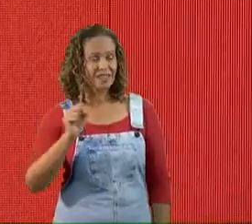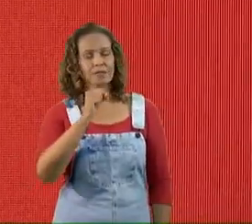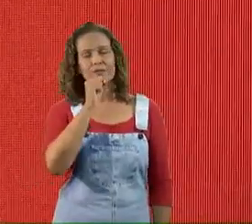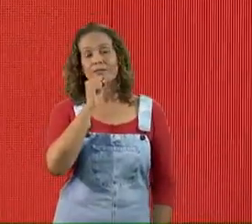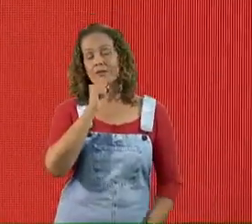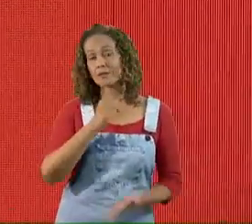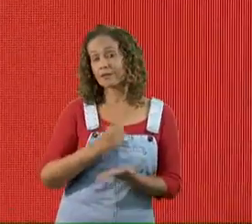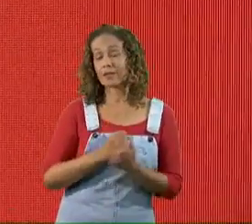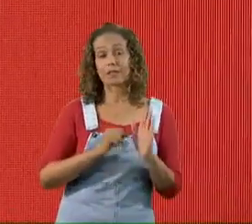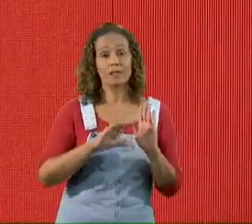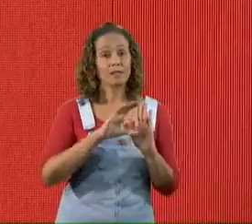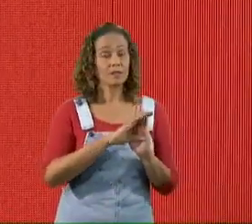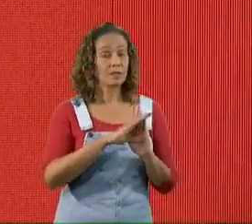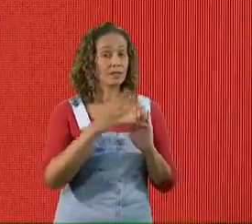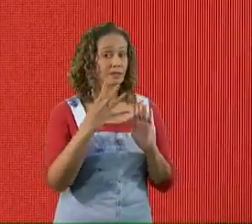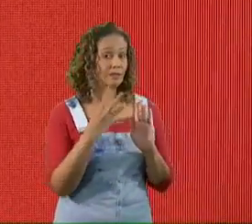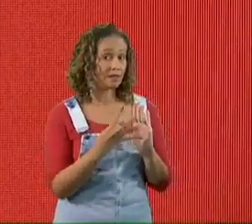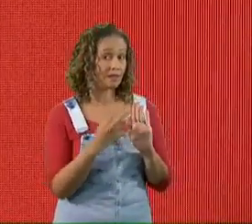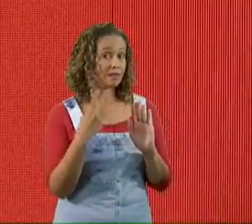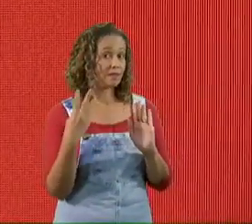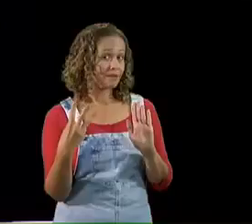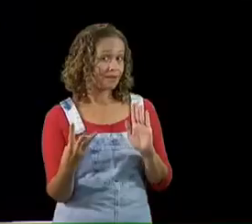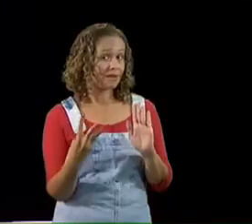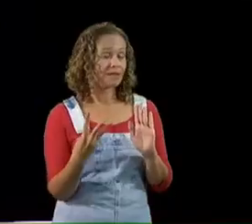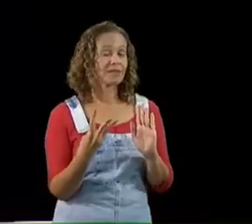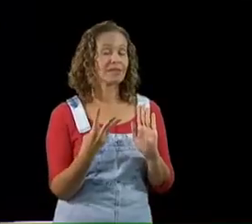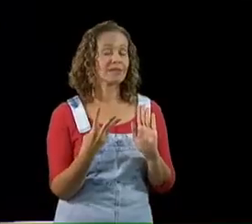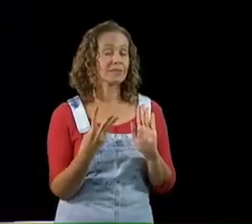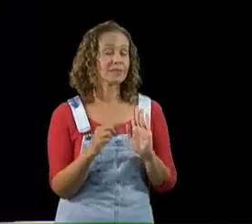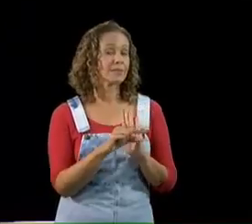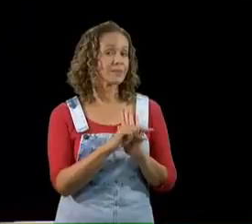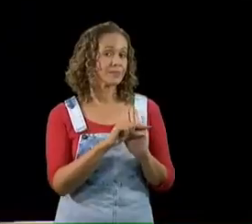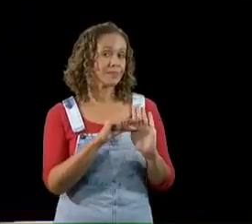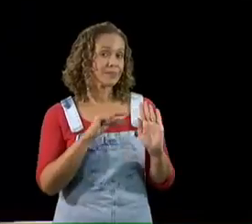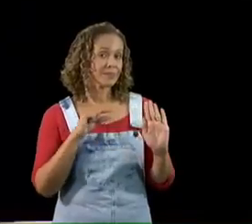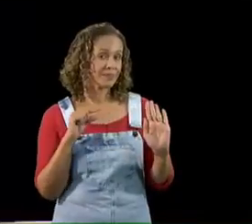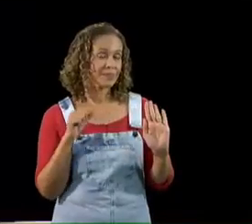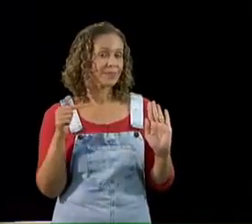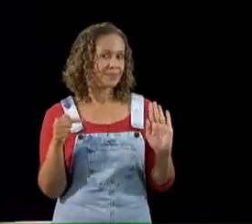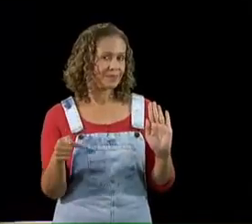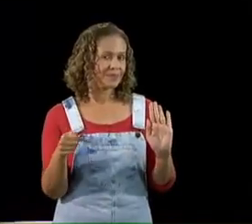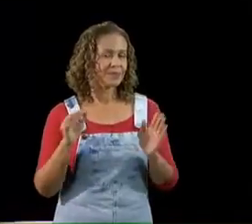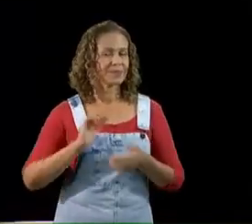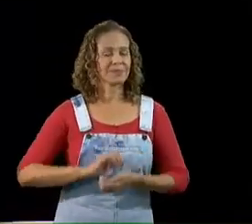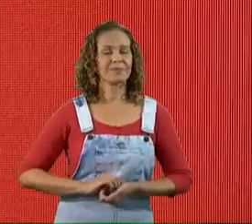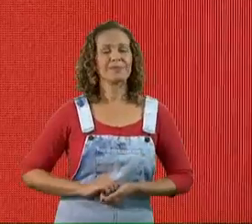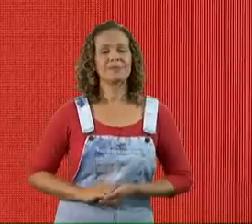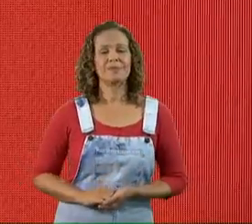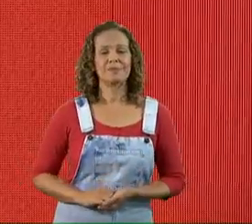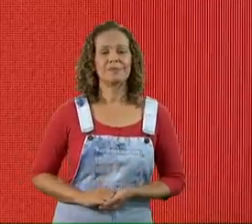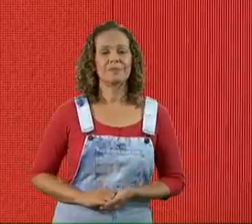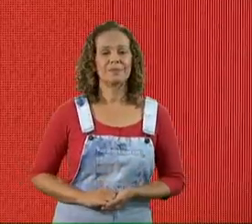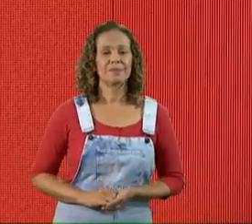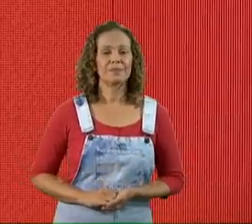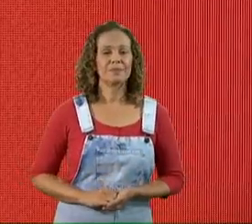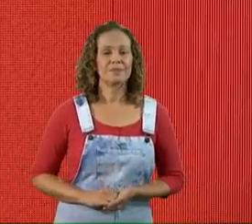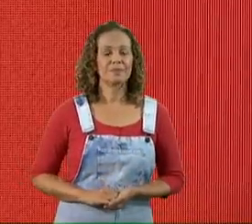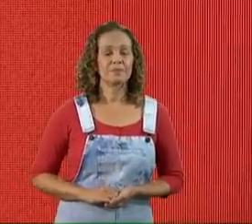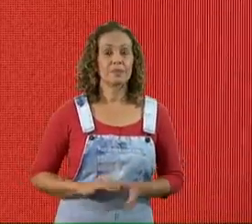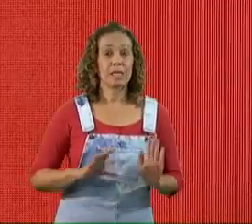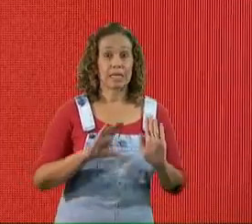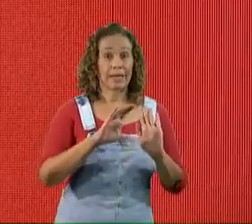Isaías, capítulo 43, versículo 7. Capítulo é aquele